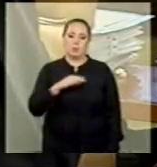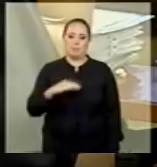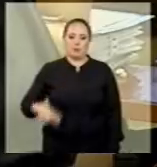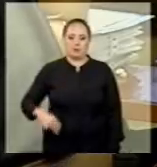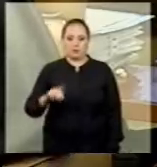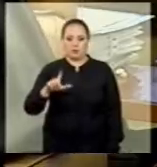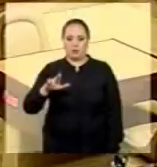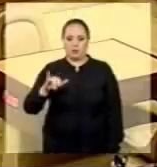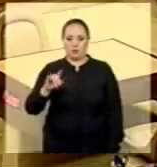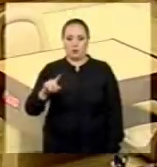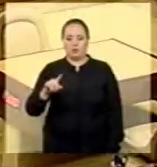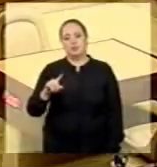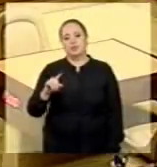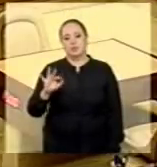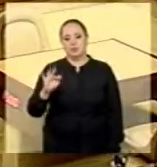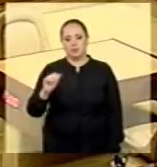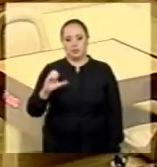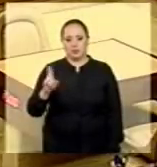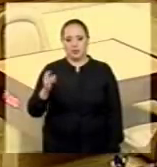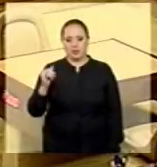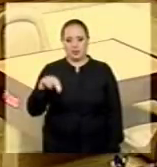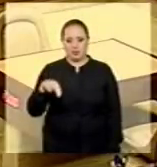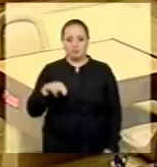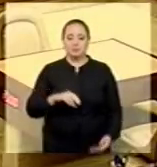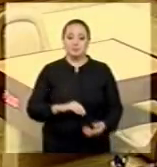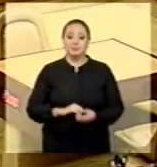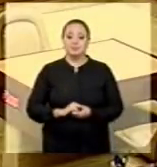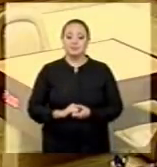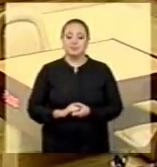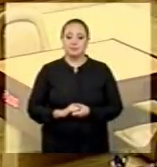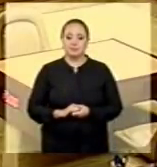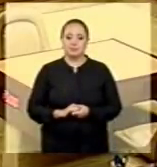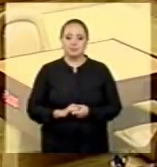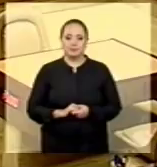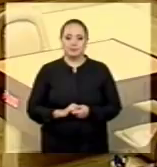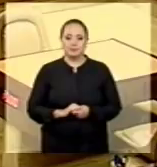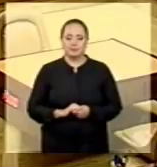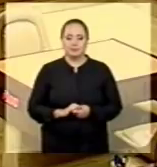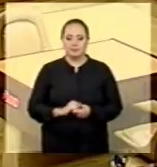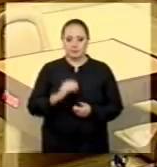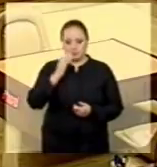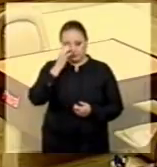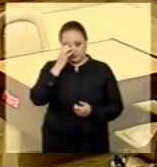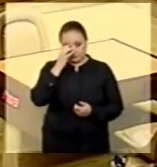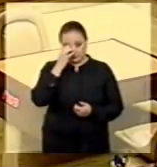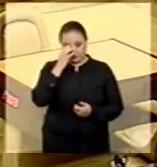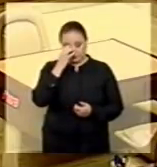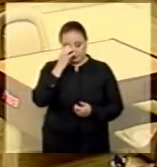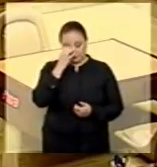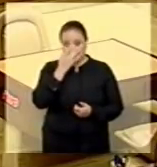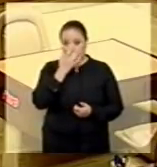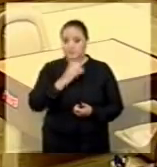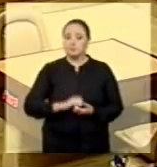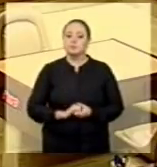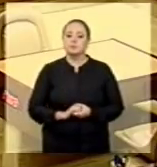Luiz Edson Fachin, que sempre nos casos que já tive oportunidade, tal qual o ministro saudoso,